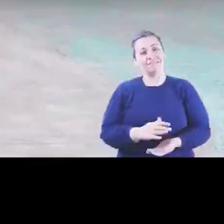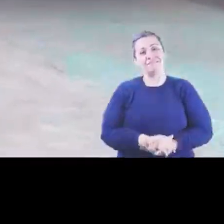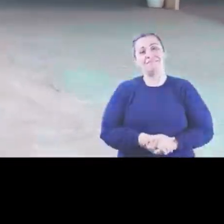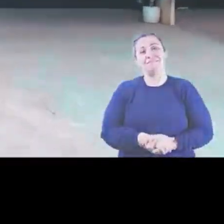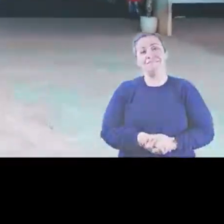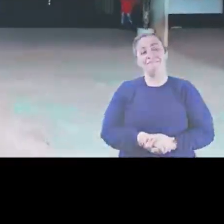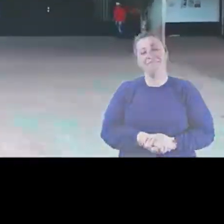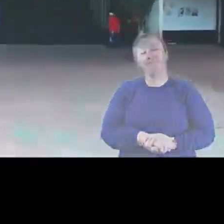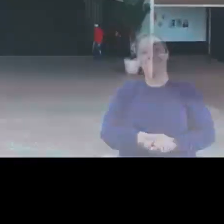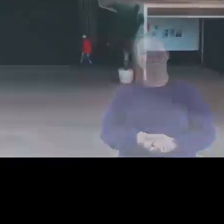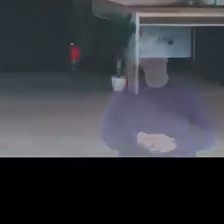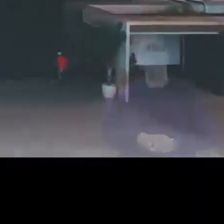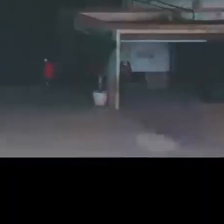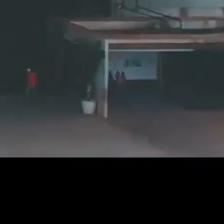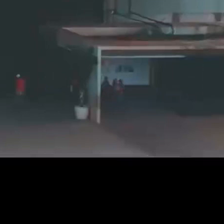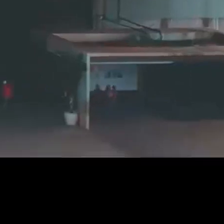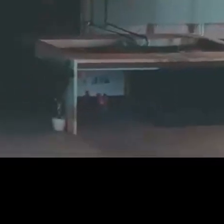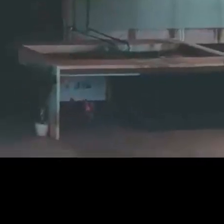pessoas.